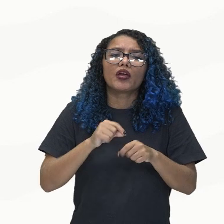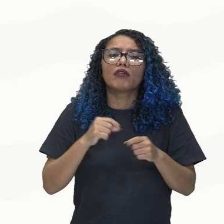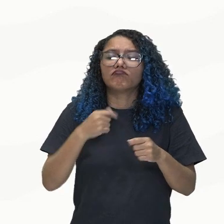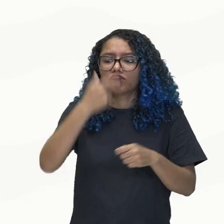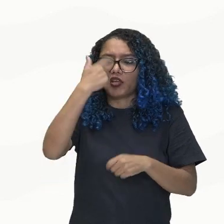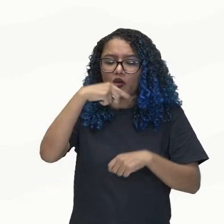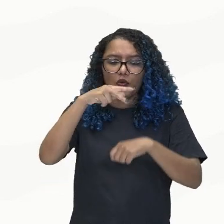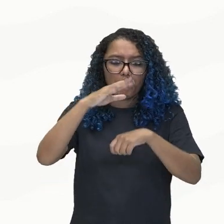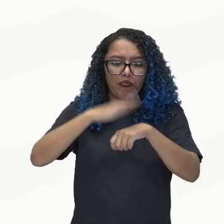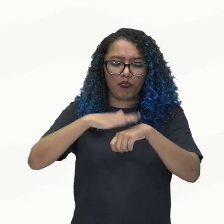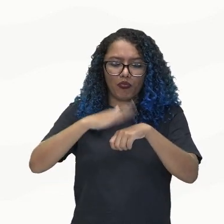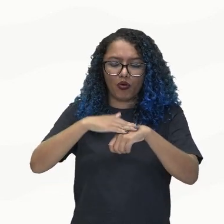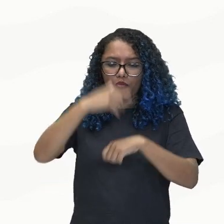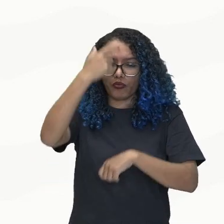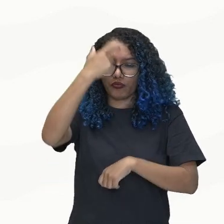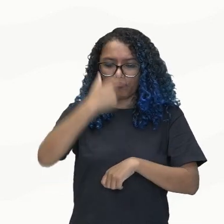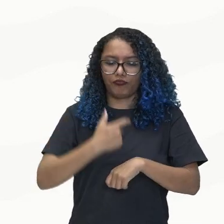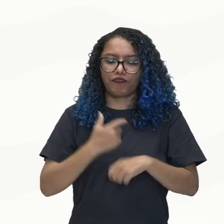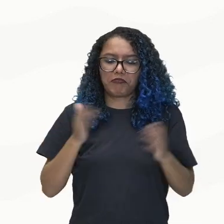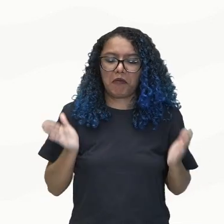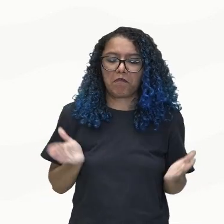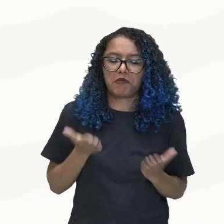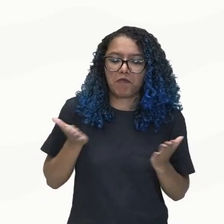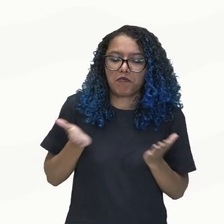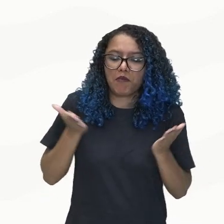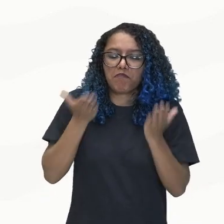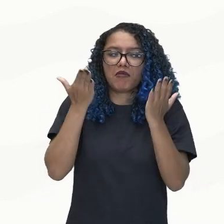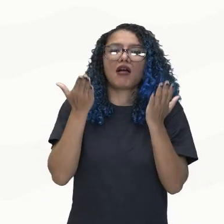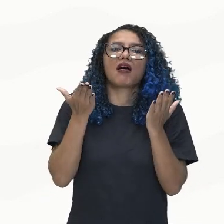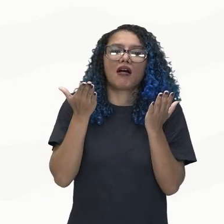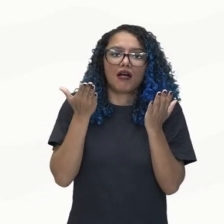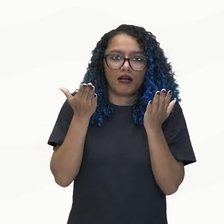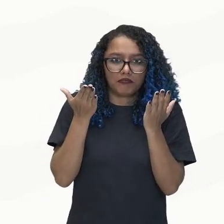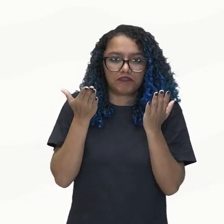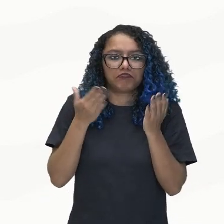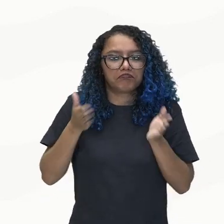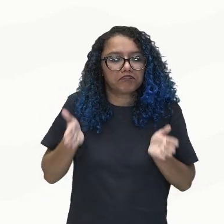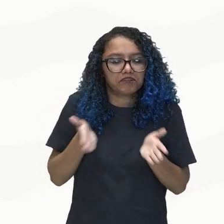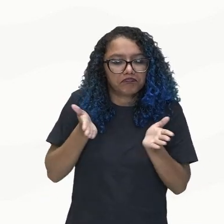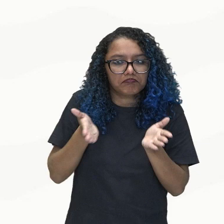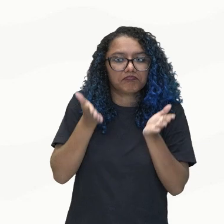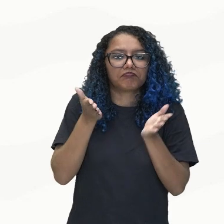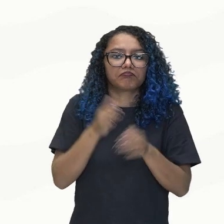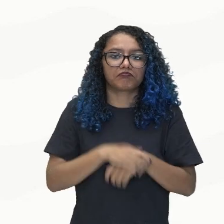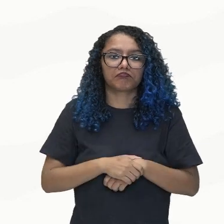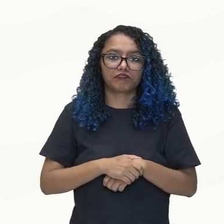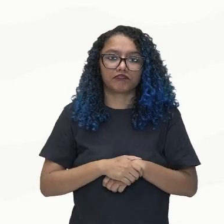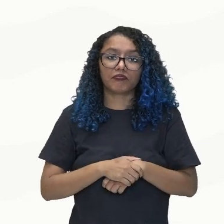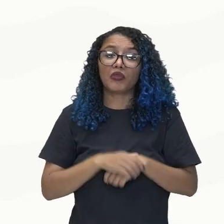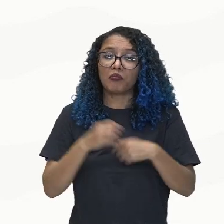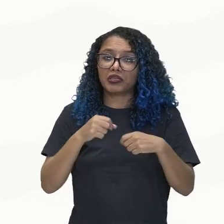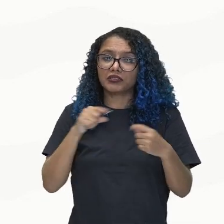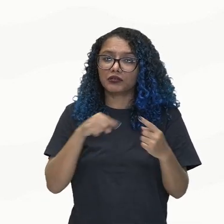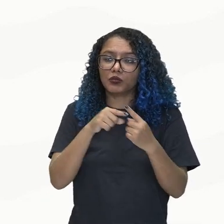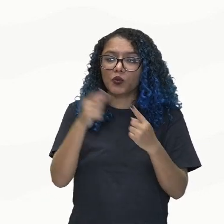Então, eu preciso dos meus objetivos, alcançar as minhas metas, e eu sou o meu próprio ponto